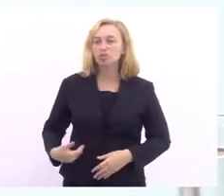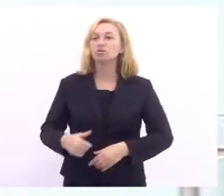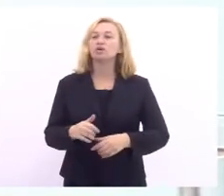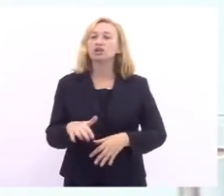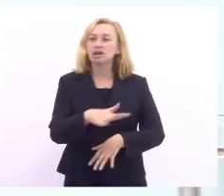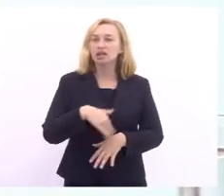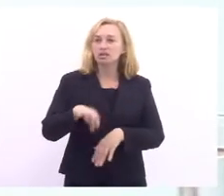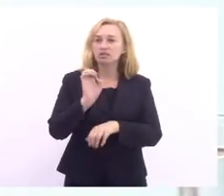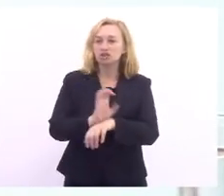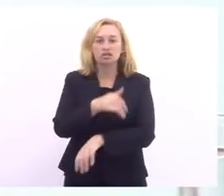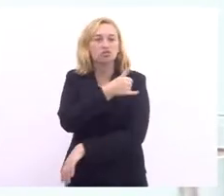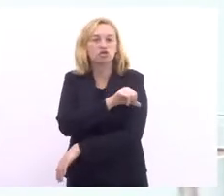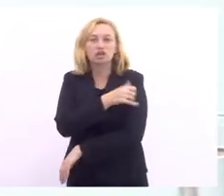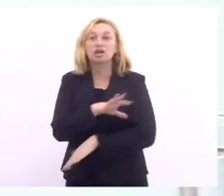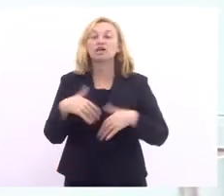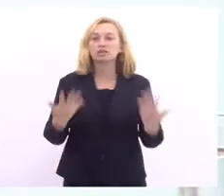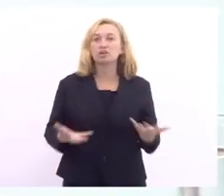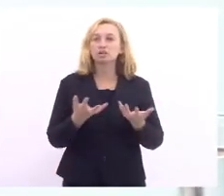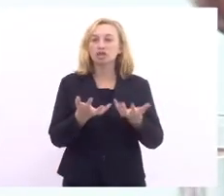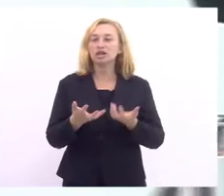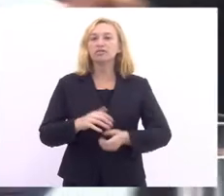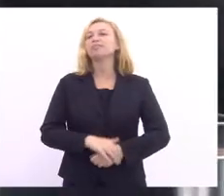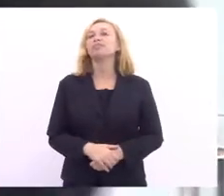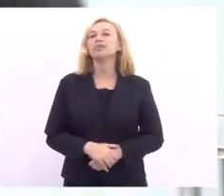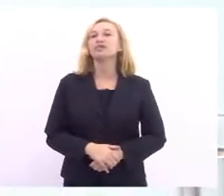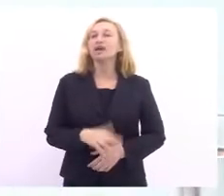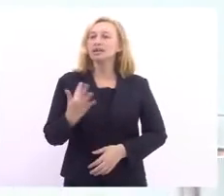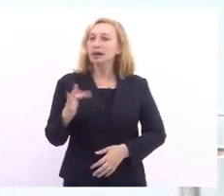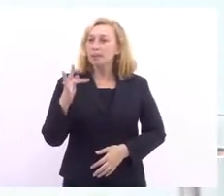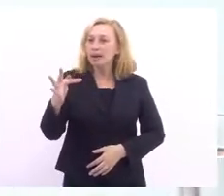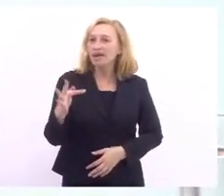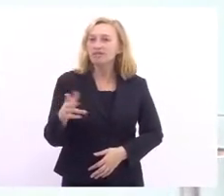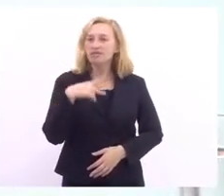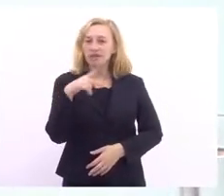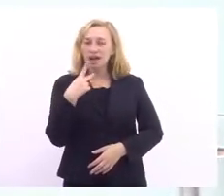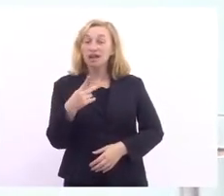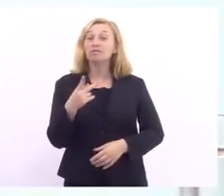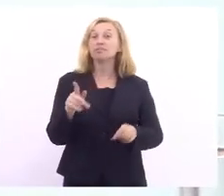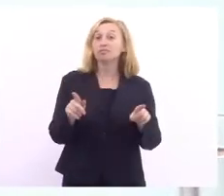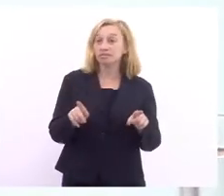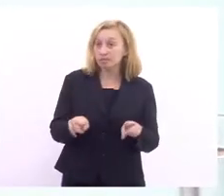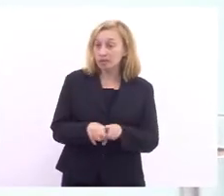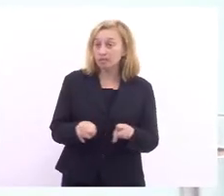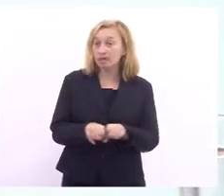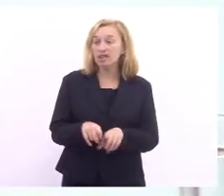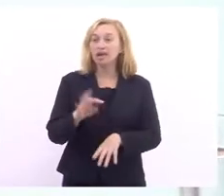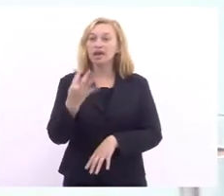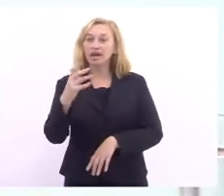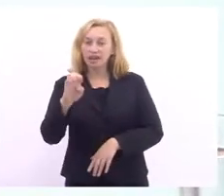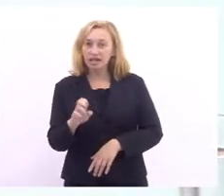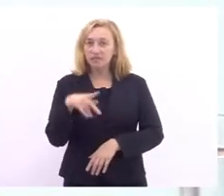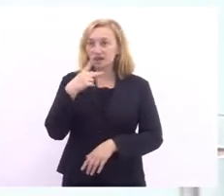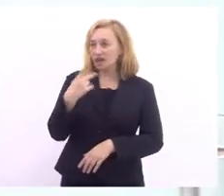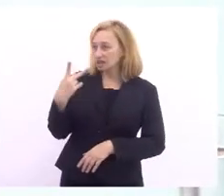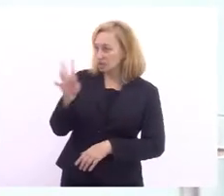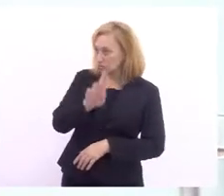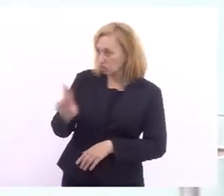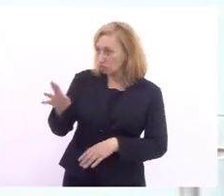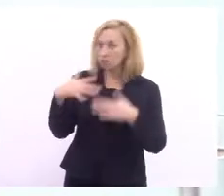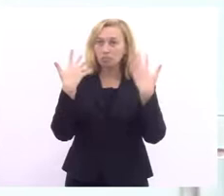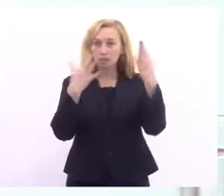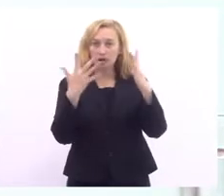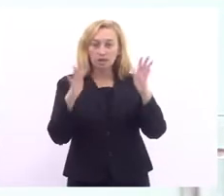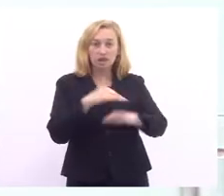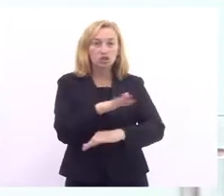do Estado do Rio de Janeiro Então eu queria fazer essa breve menção para dizer inclusive Henrique em seu nome saúde